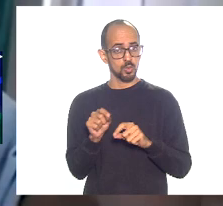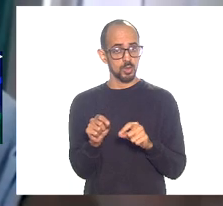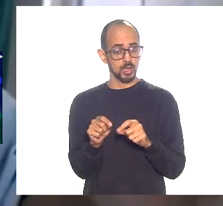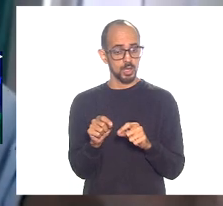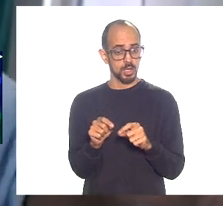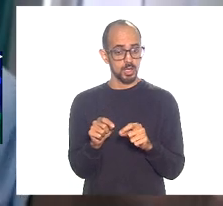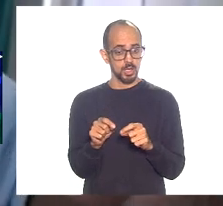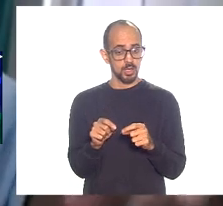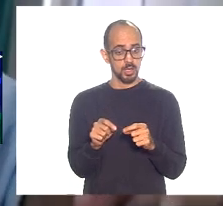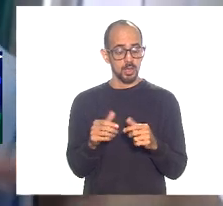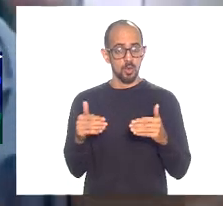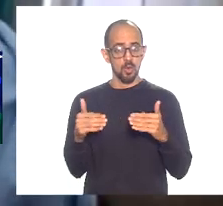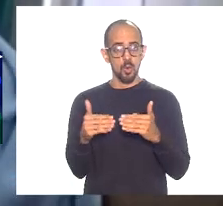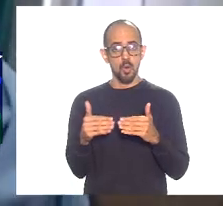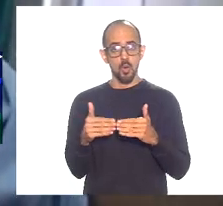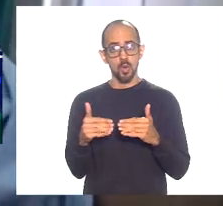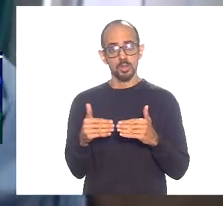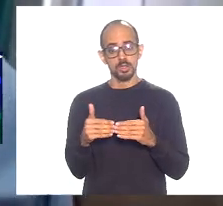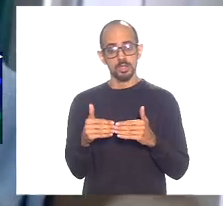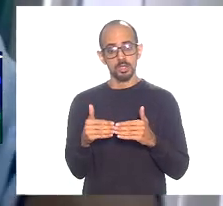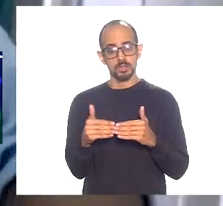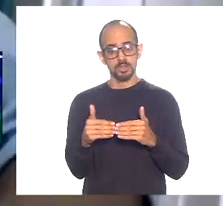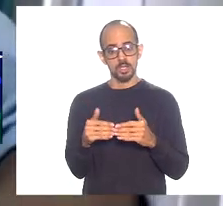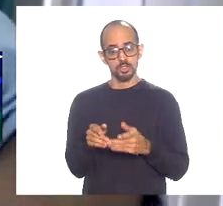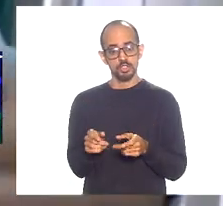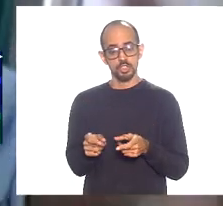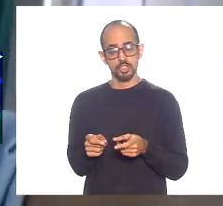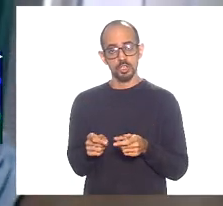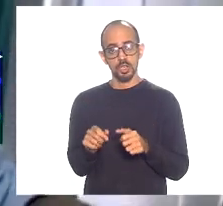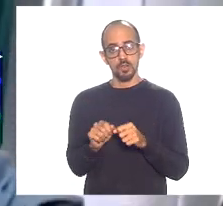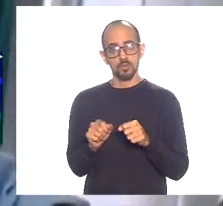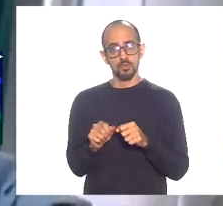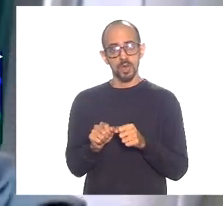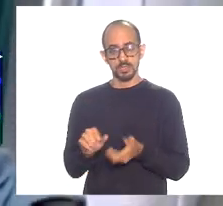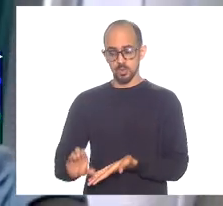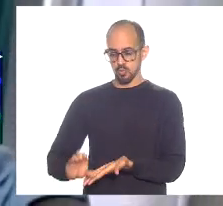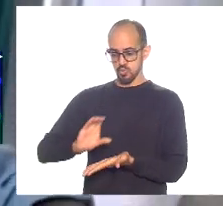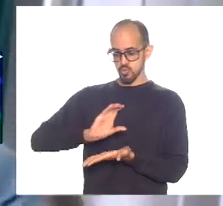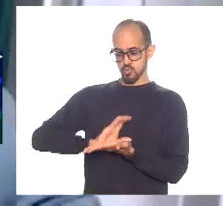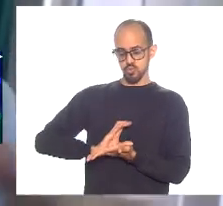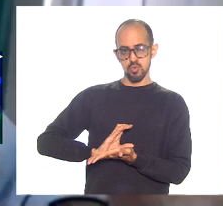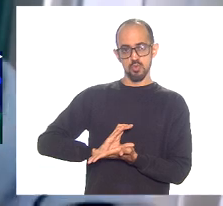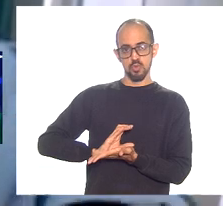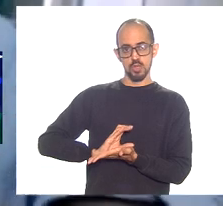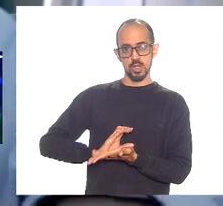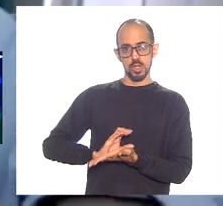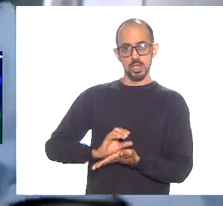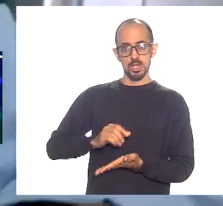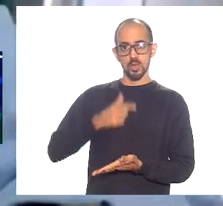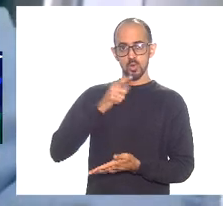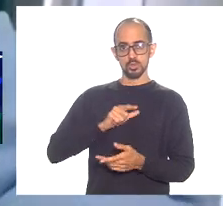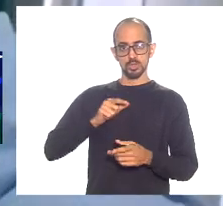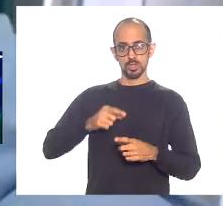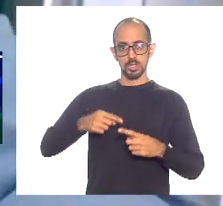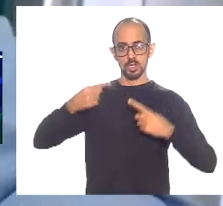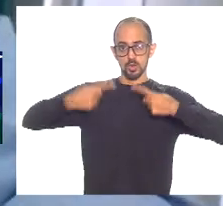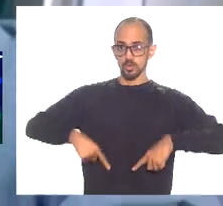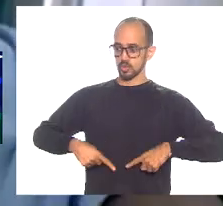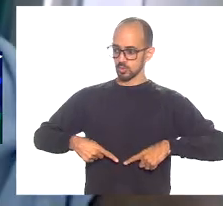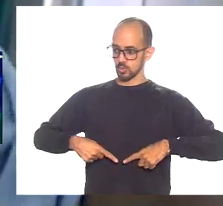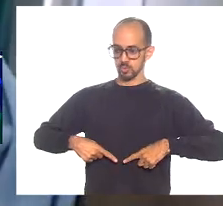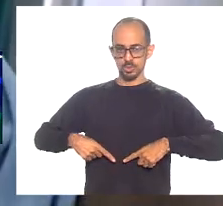com o projecto de gerar receitas e enfrentar o desafio do desenvolvimento não se para o nosso